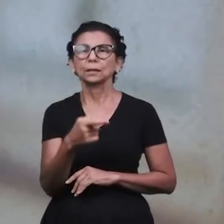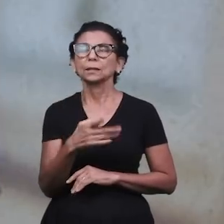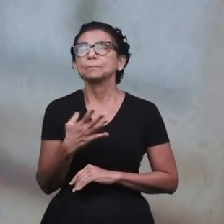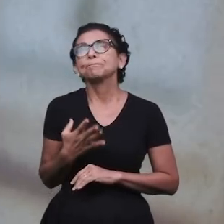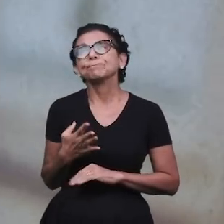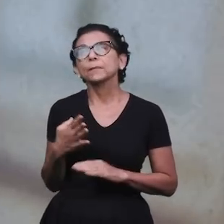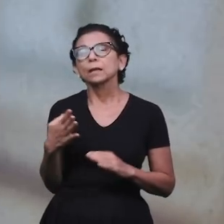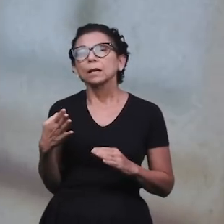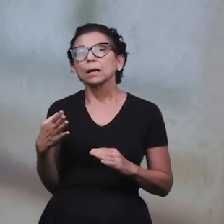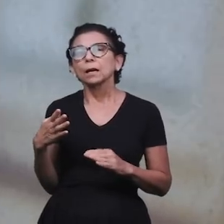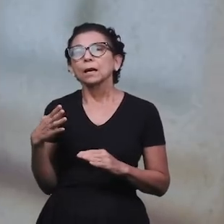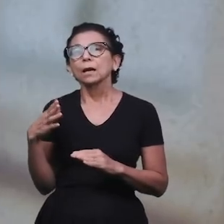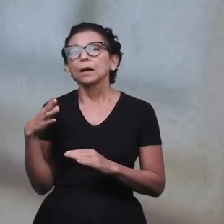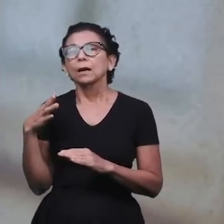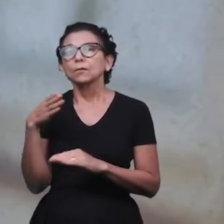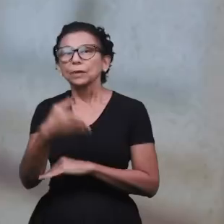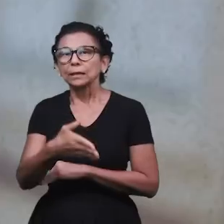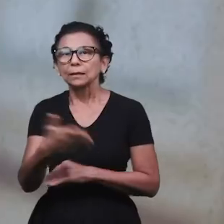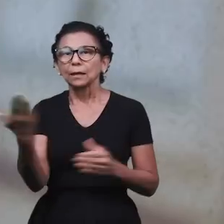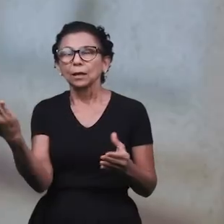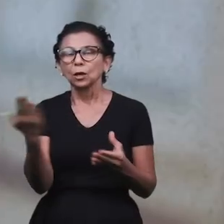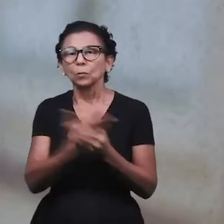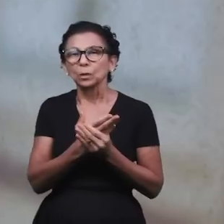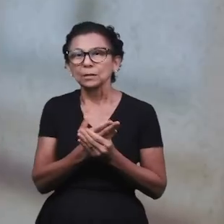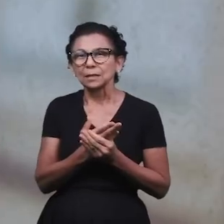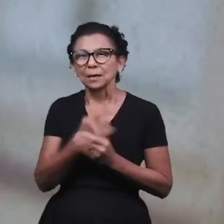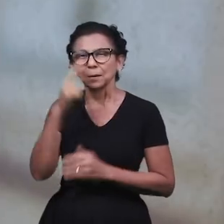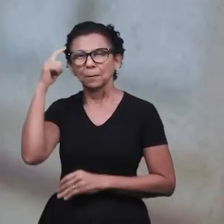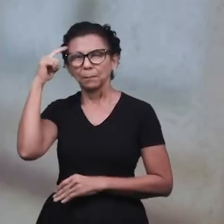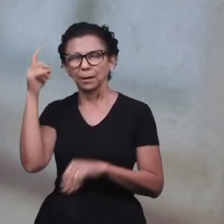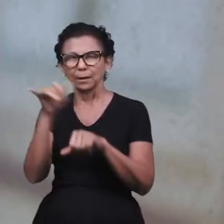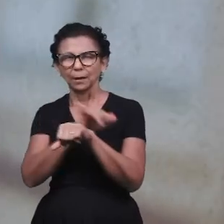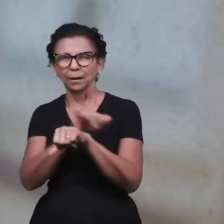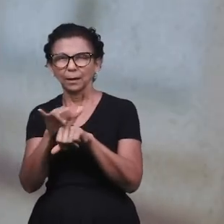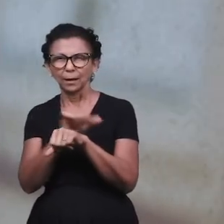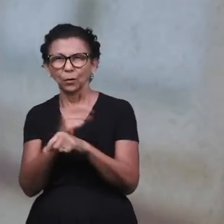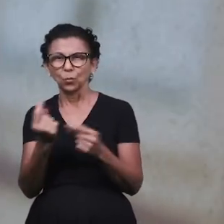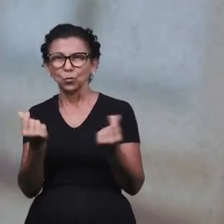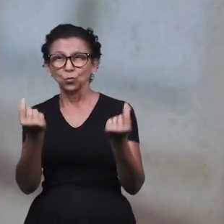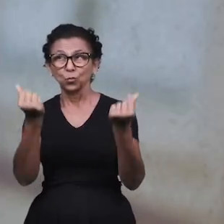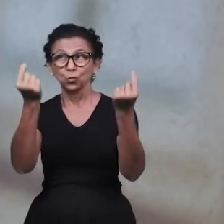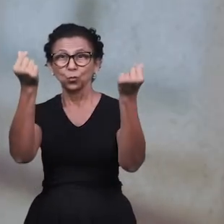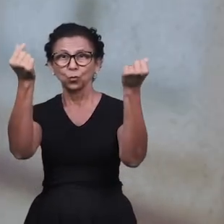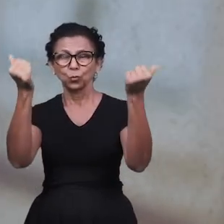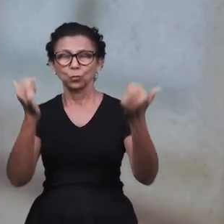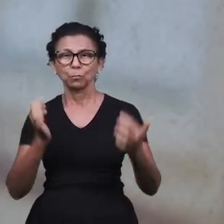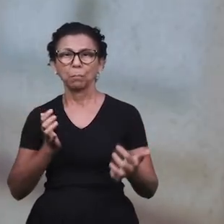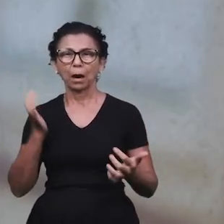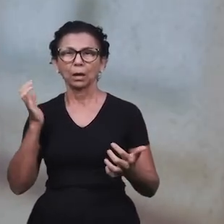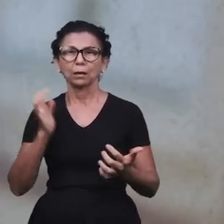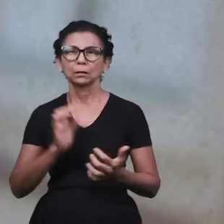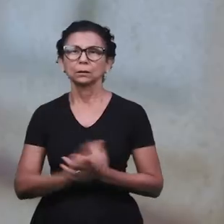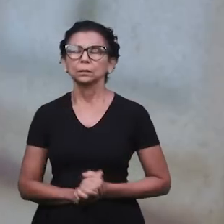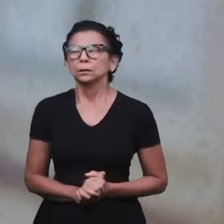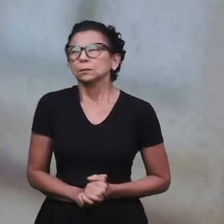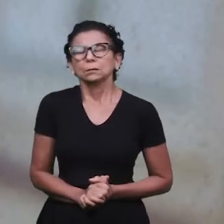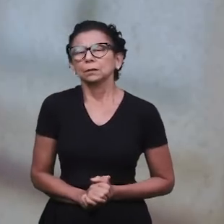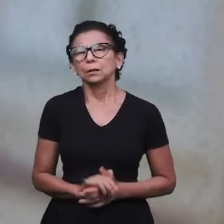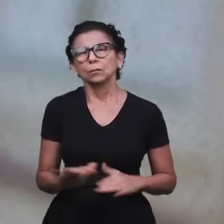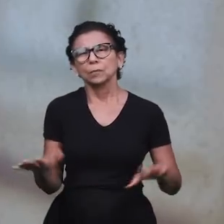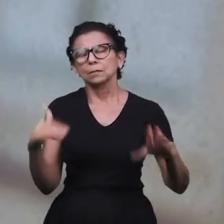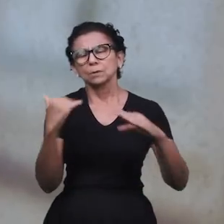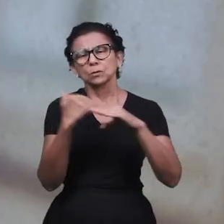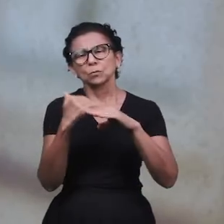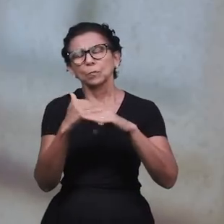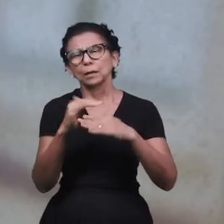ganhar rios de dinheiro. Mas, normalmente, em cada juizado especial civil, é como se já houvesse até mesmo um padrão, mesmo que seja informal. Indenização por